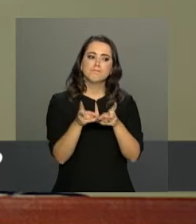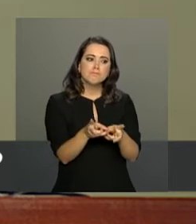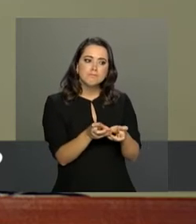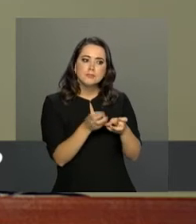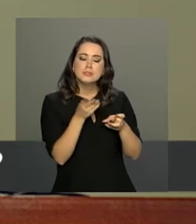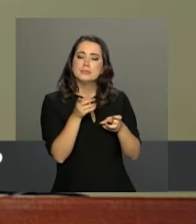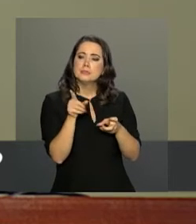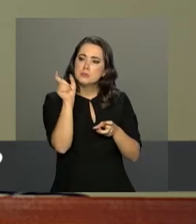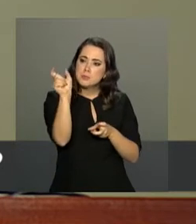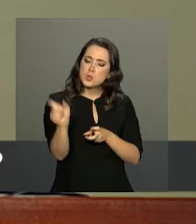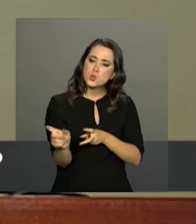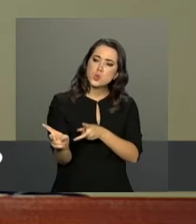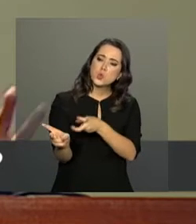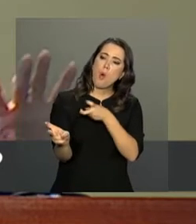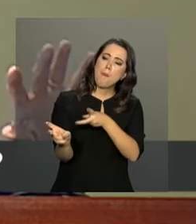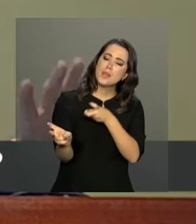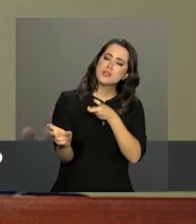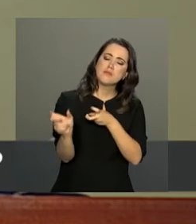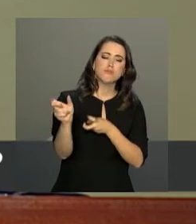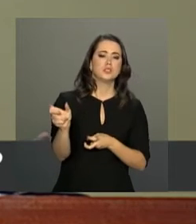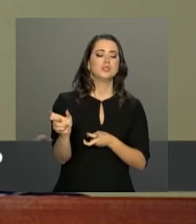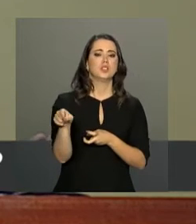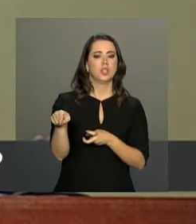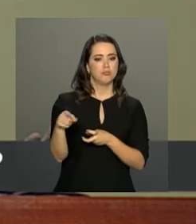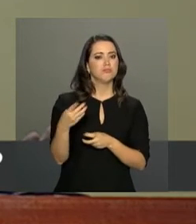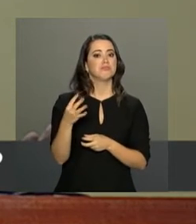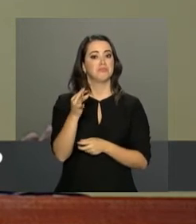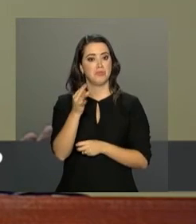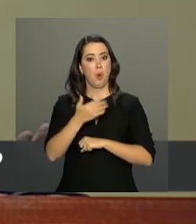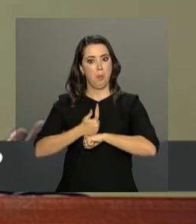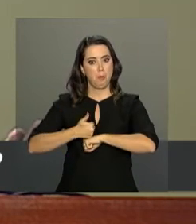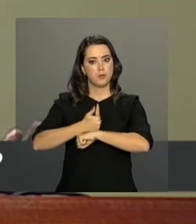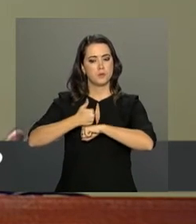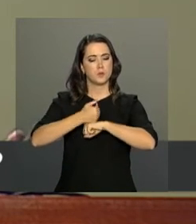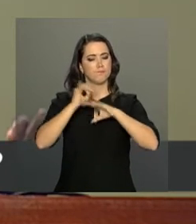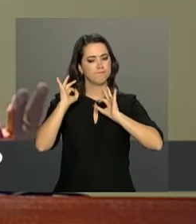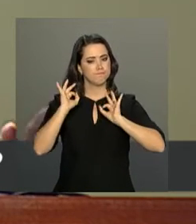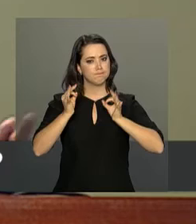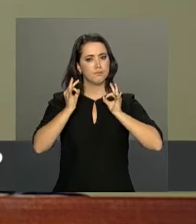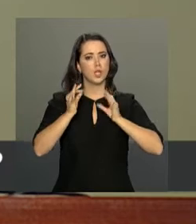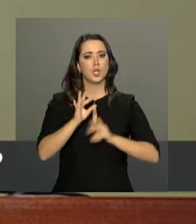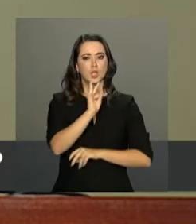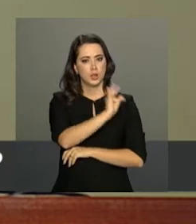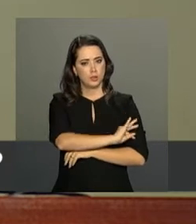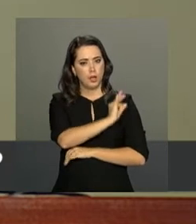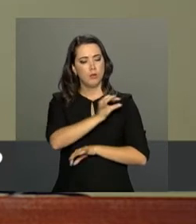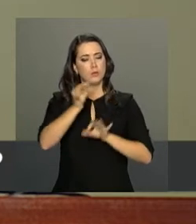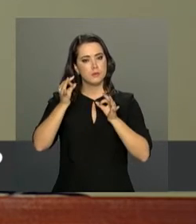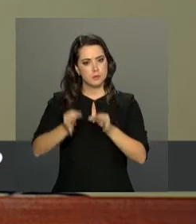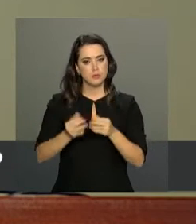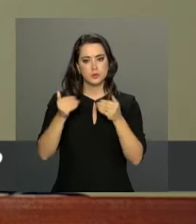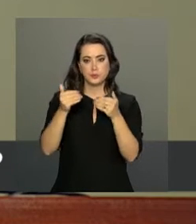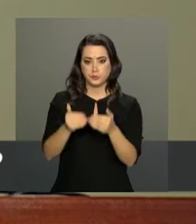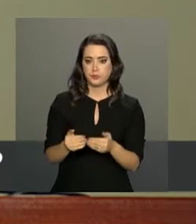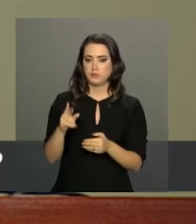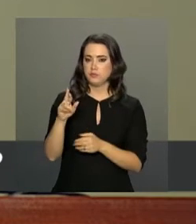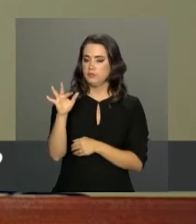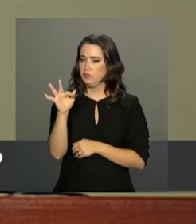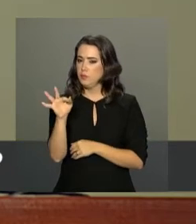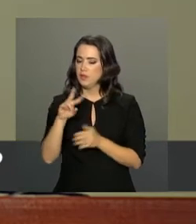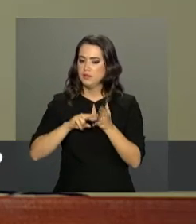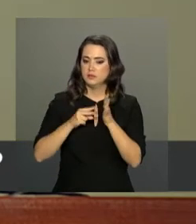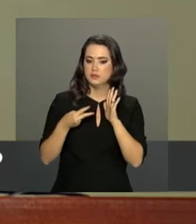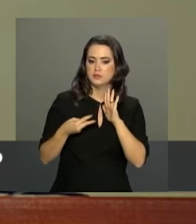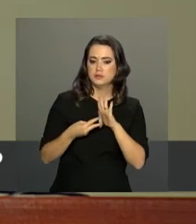exatamente a não só a competência técnica e portanto a sua presença na receita federal representa